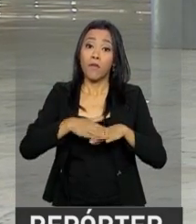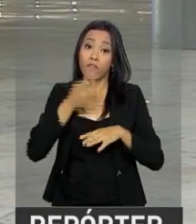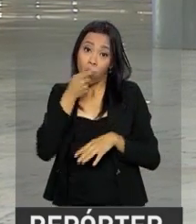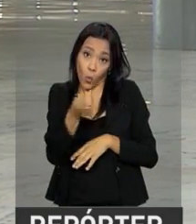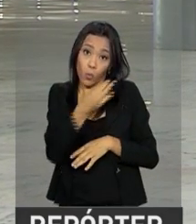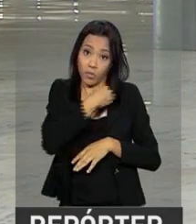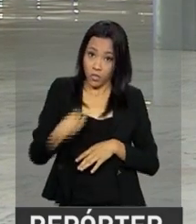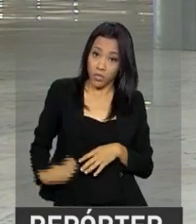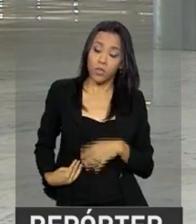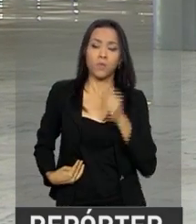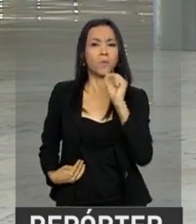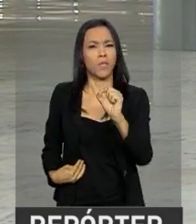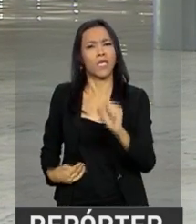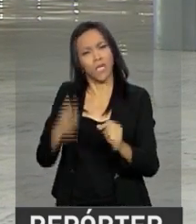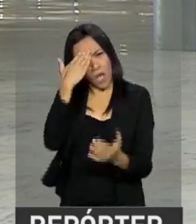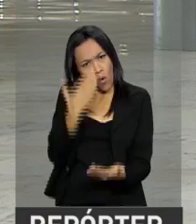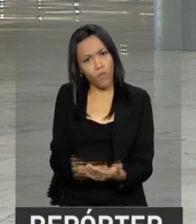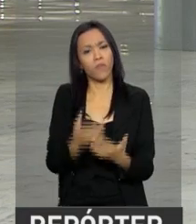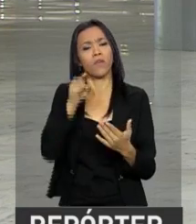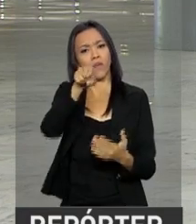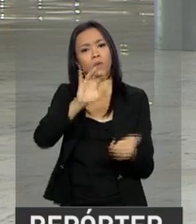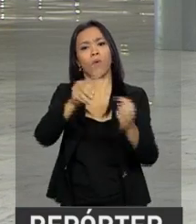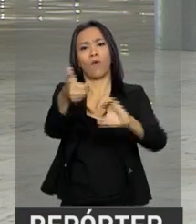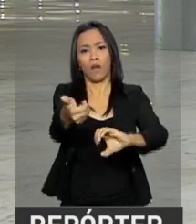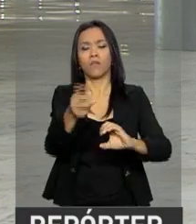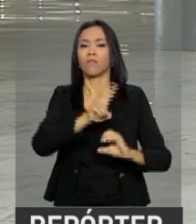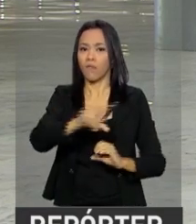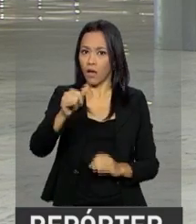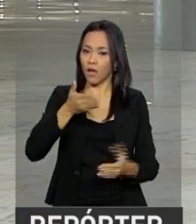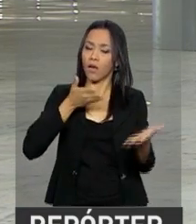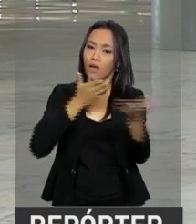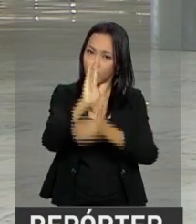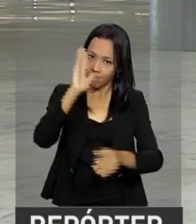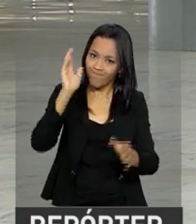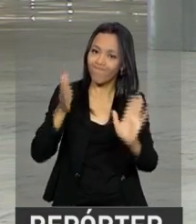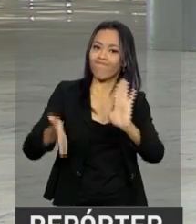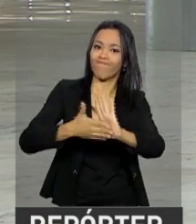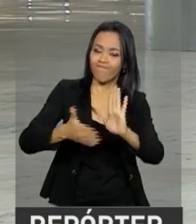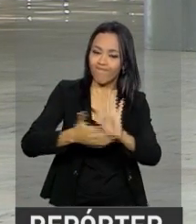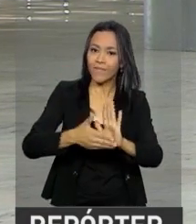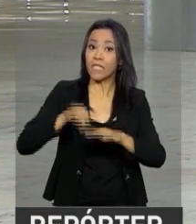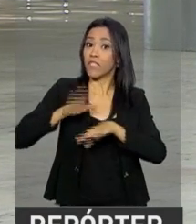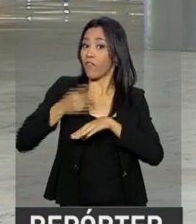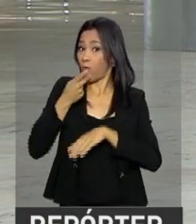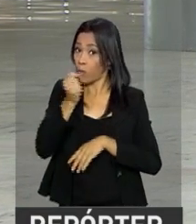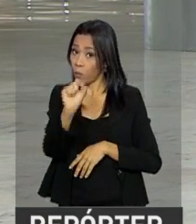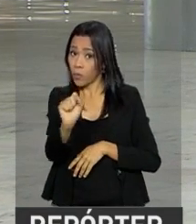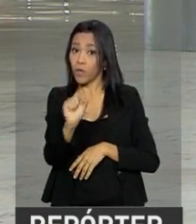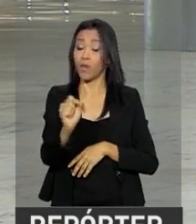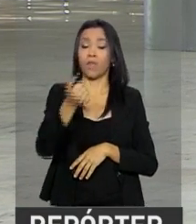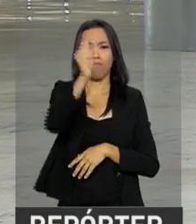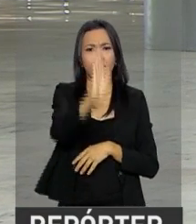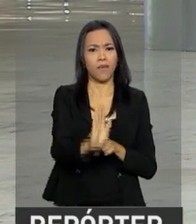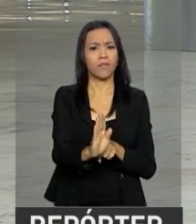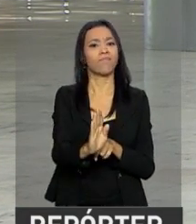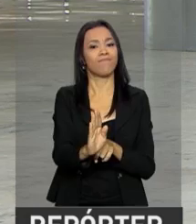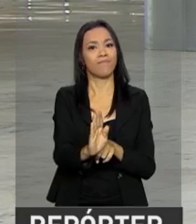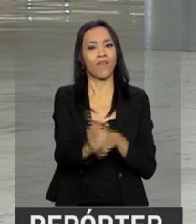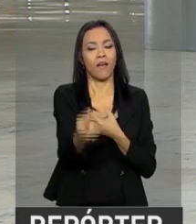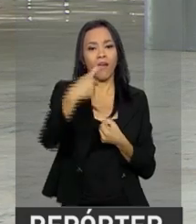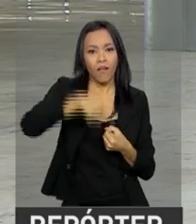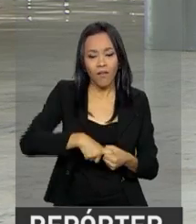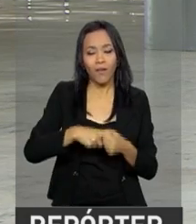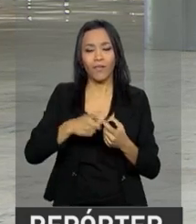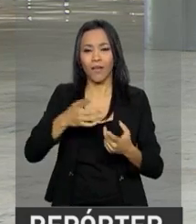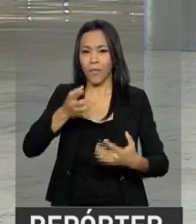ele disse confiar que o congresso nacional vai a pé ovar essa medida o que segundo ele vai fazer com que o brasil volte a ter